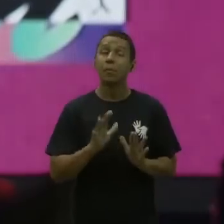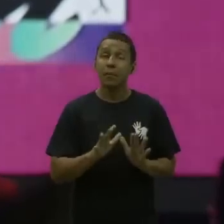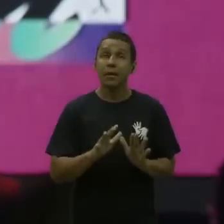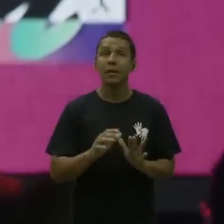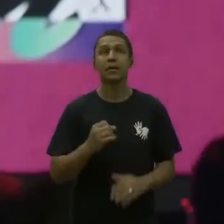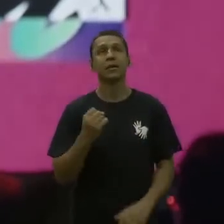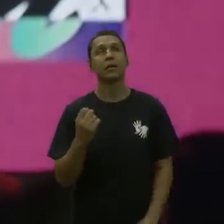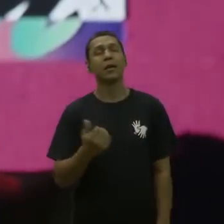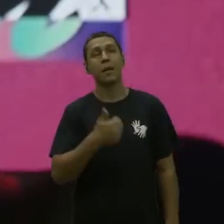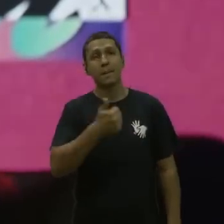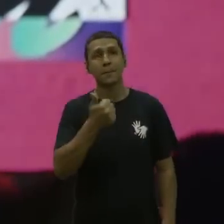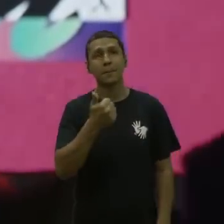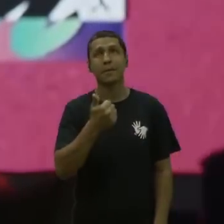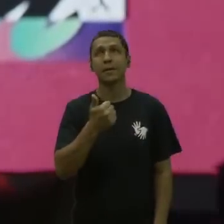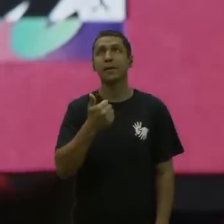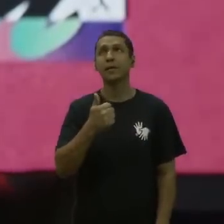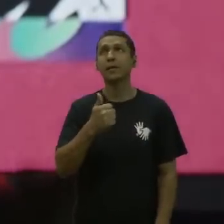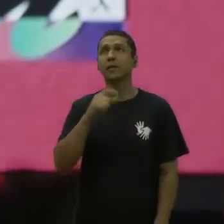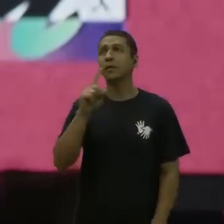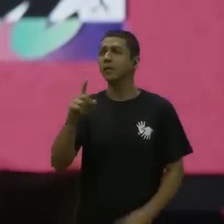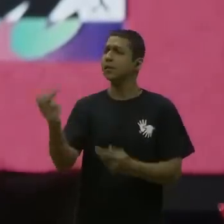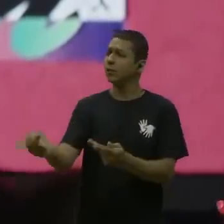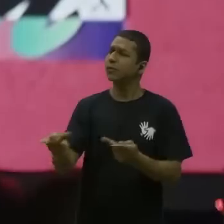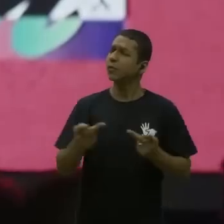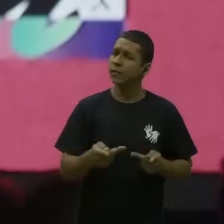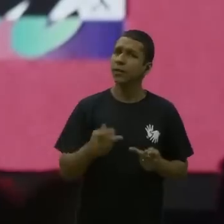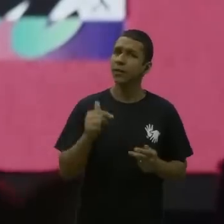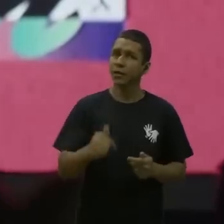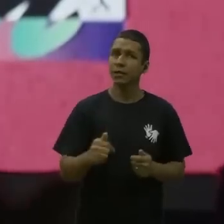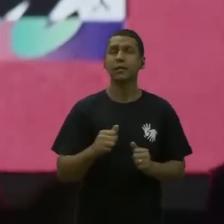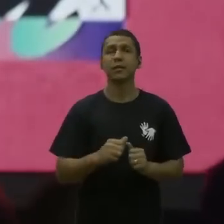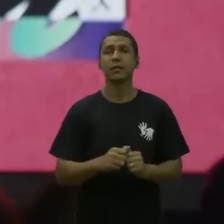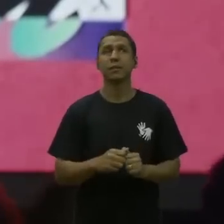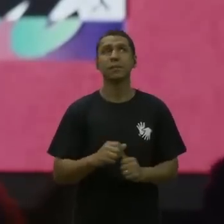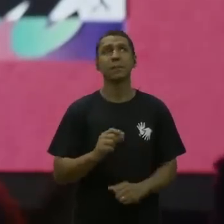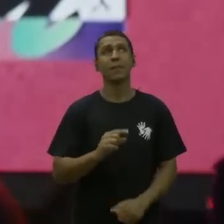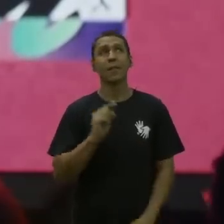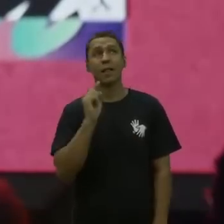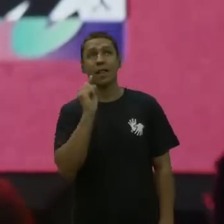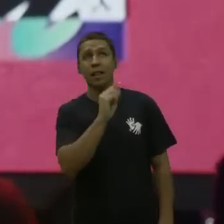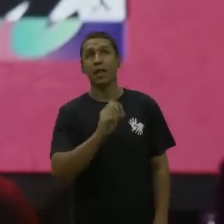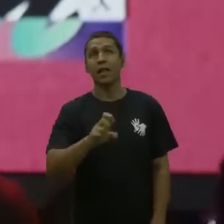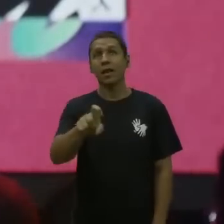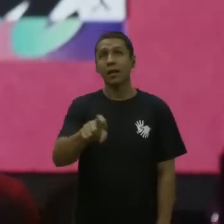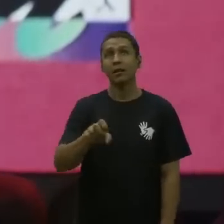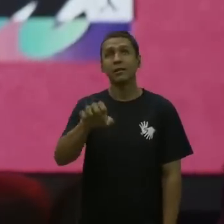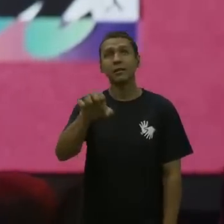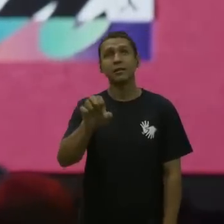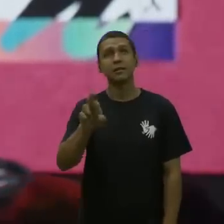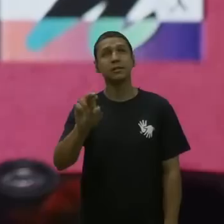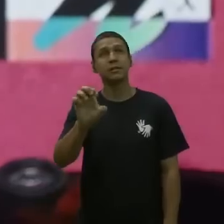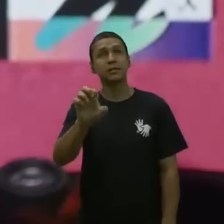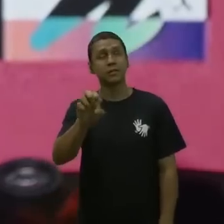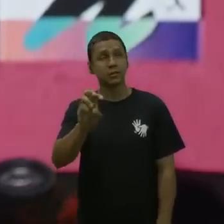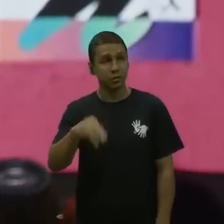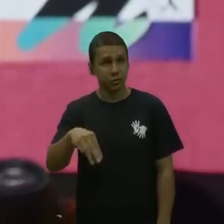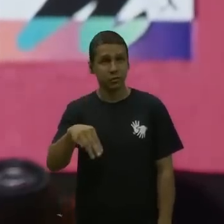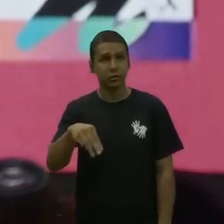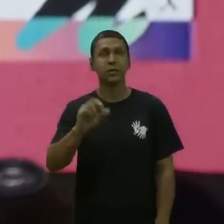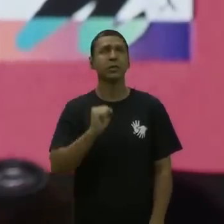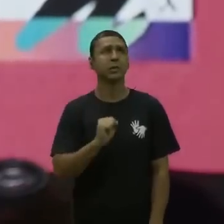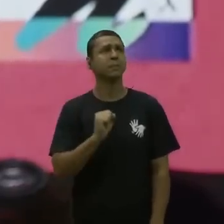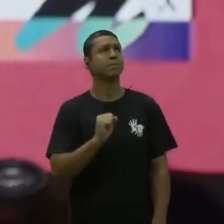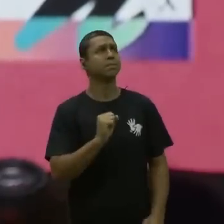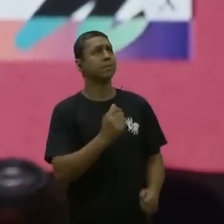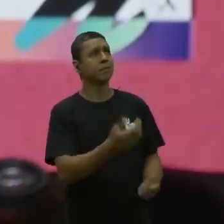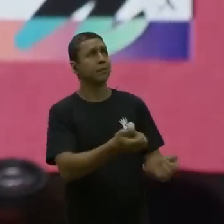foi de uma maneira muito engraçada. Lá em Xerém eu recebi uma ligação e me falaram assim: o pregador